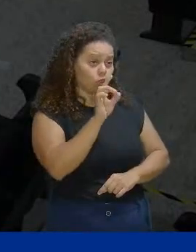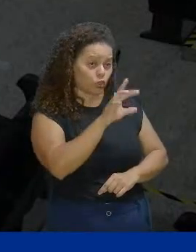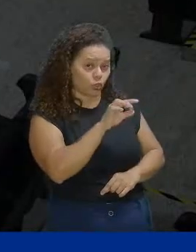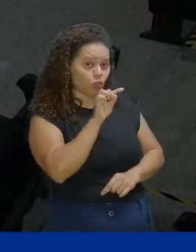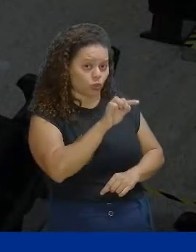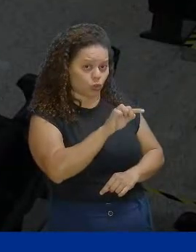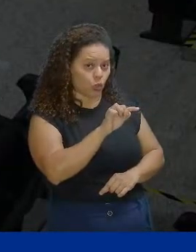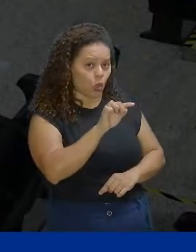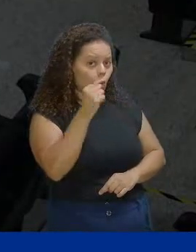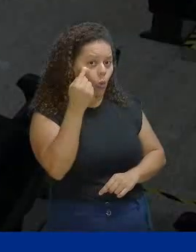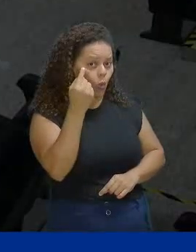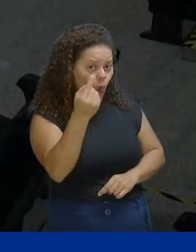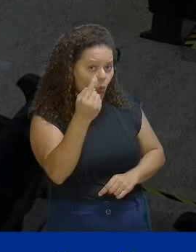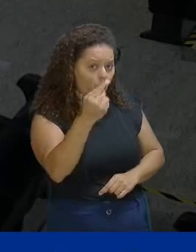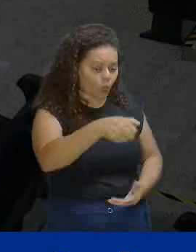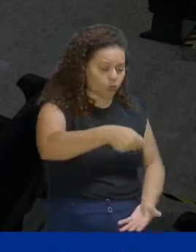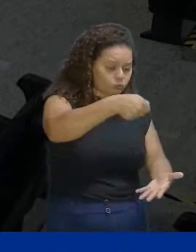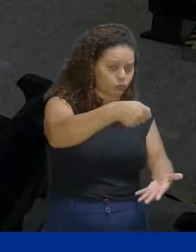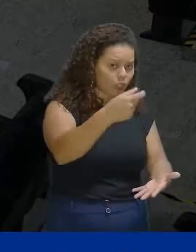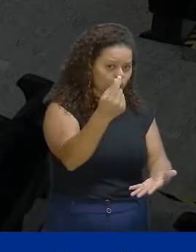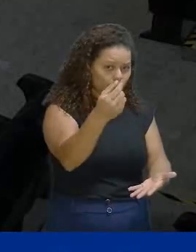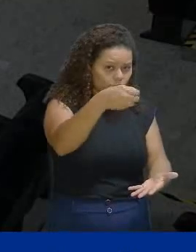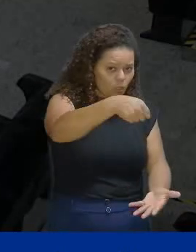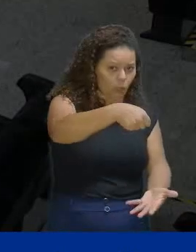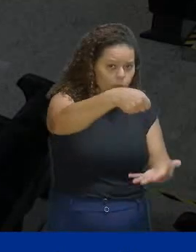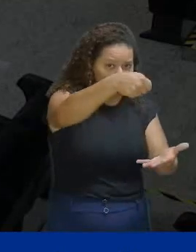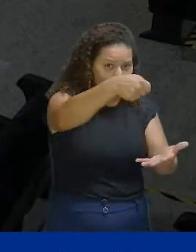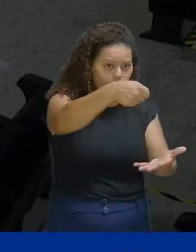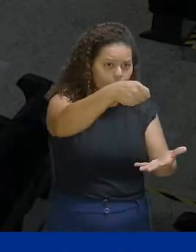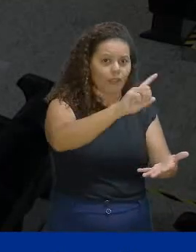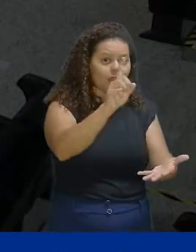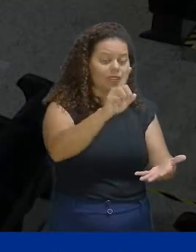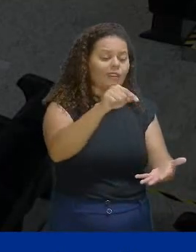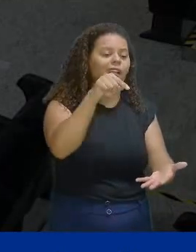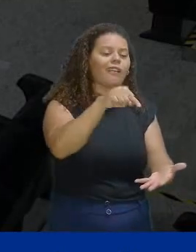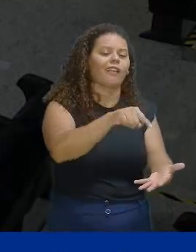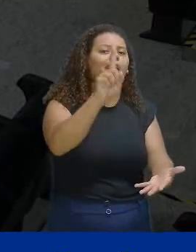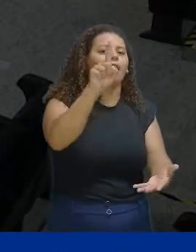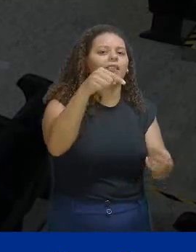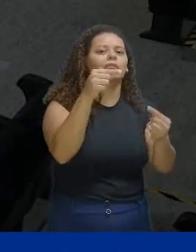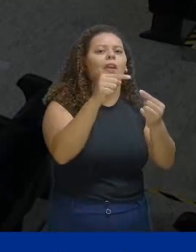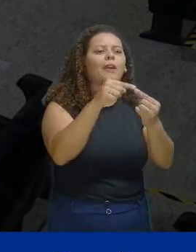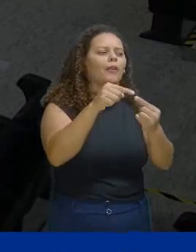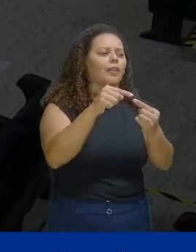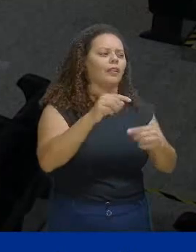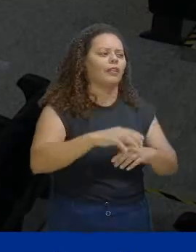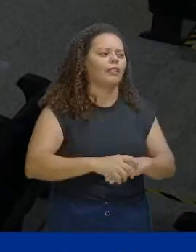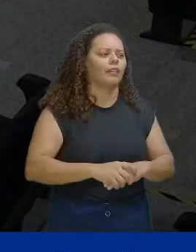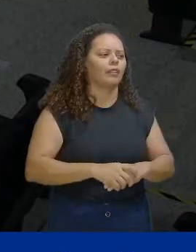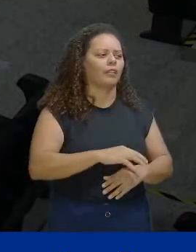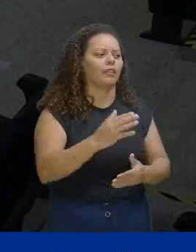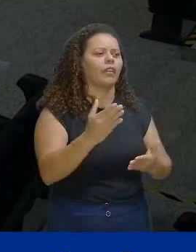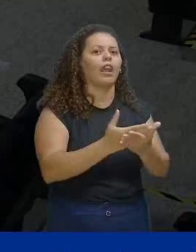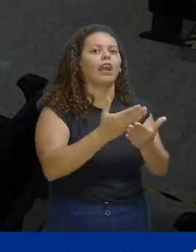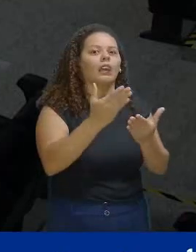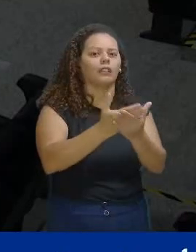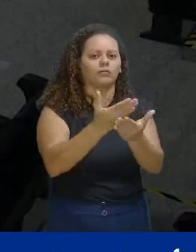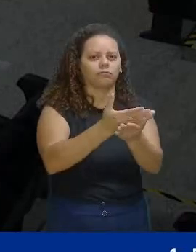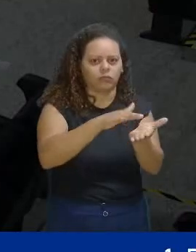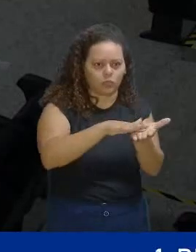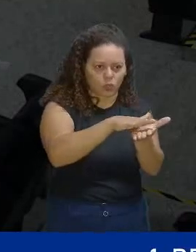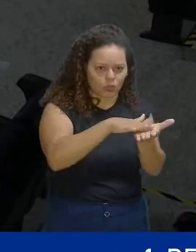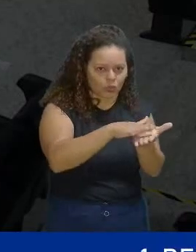apenas um pacote com sacola de dinheiro, era dinheiro devidamente envelopado, fecha aspas. E, por